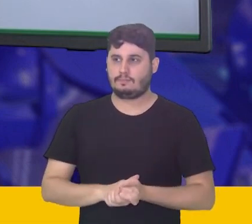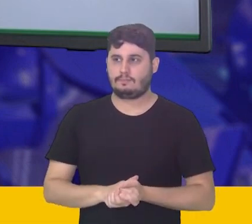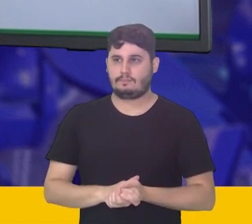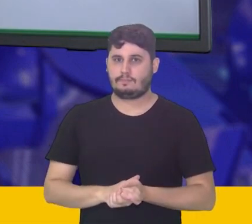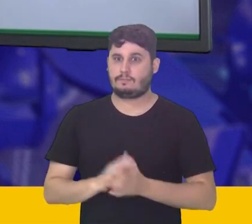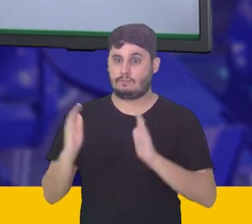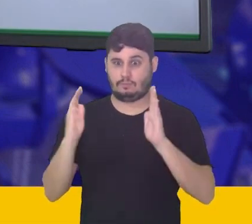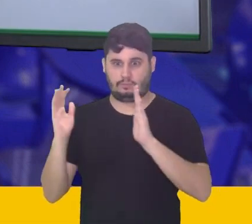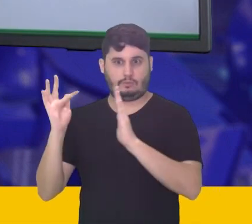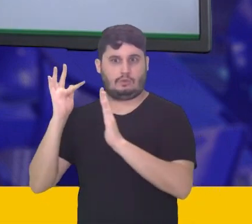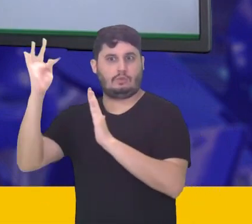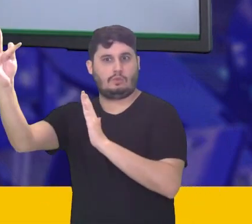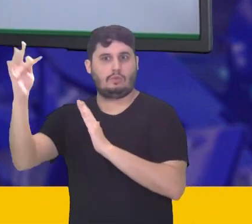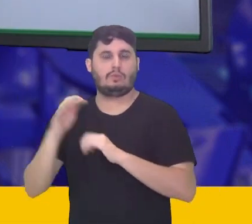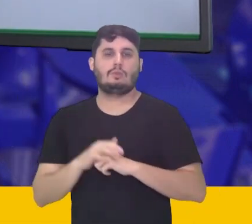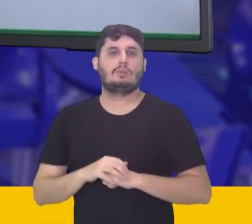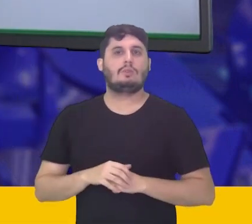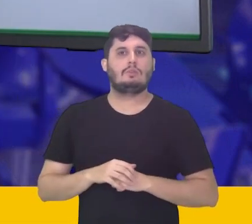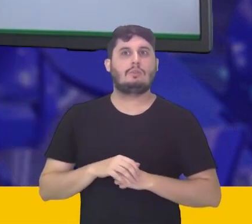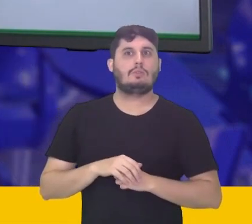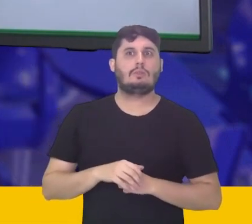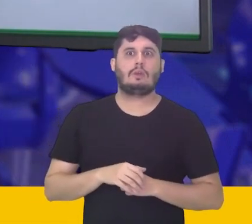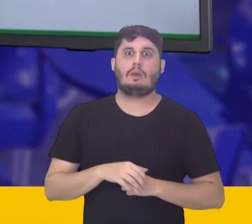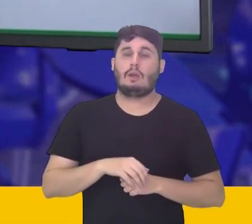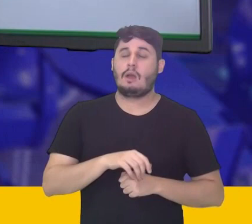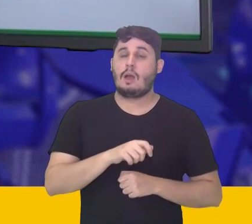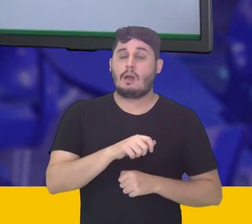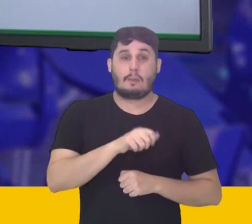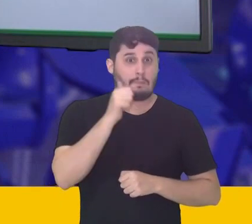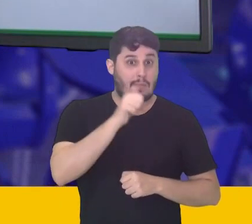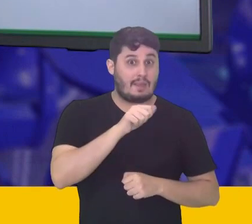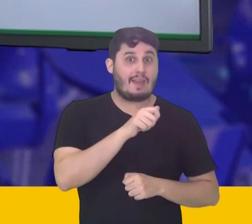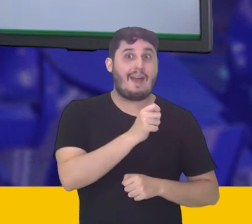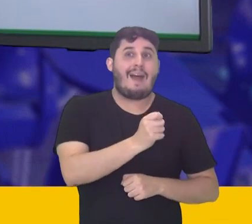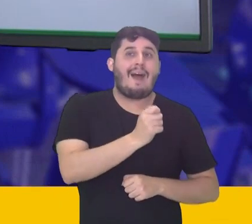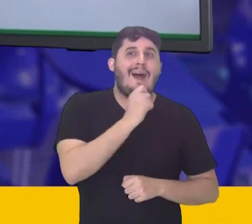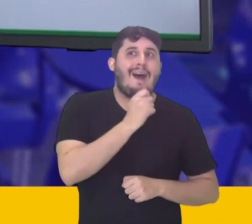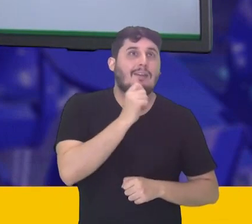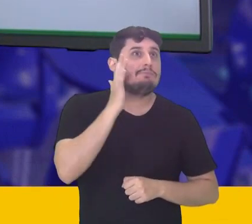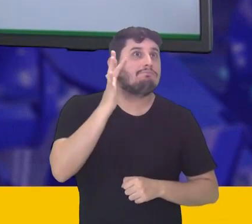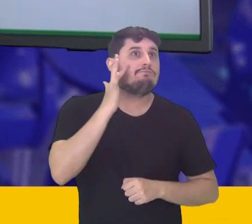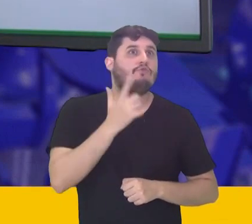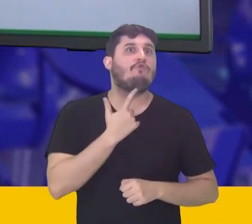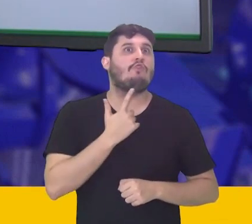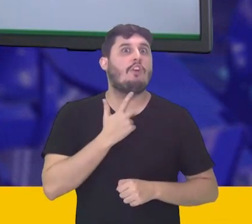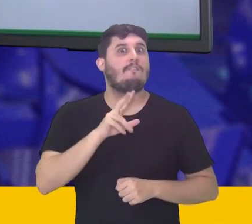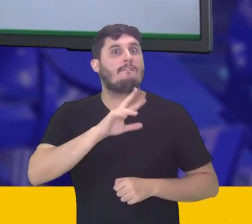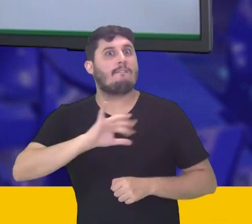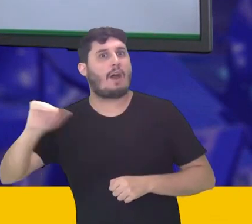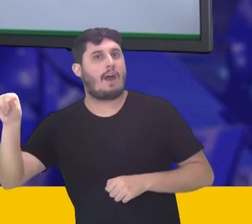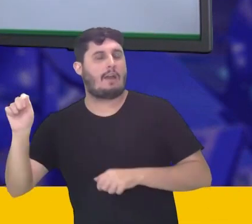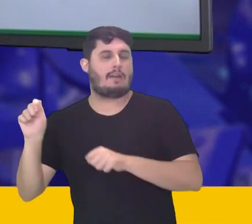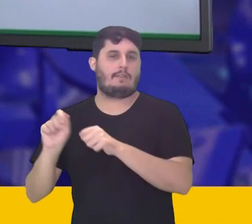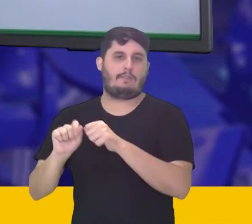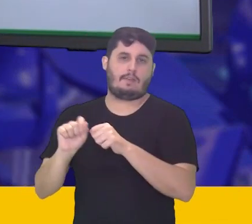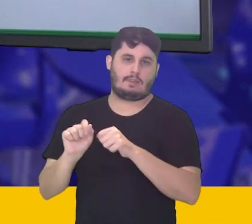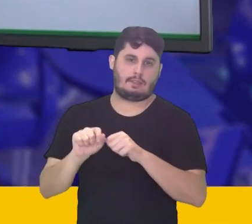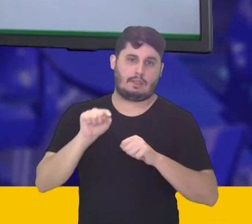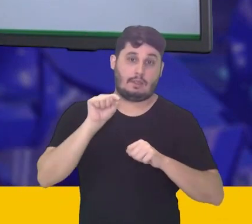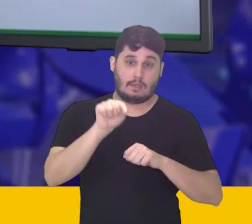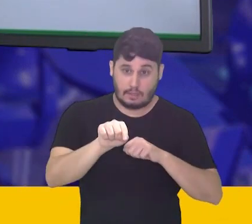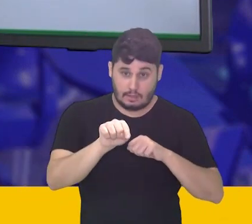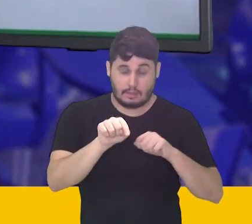O futuro. Então, coisa que ela está pretendendo fazer. Estamos usando aqui o finalzinho ing. Então, estamos utilizando